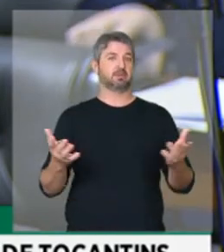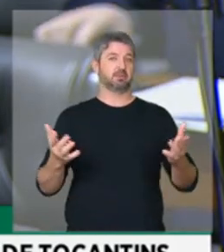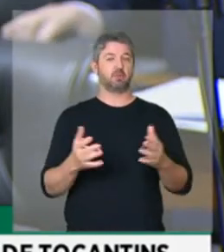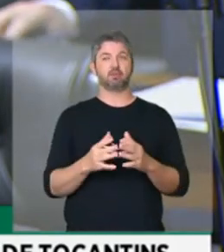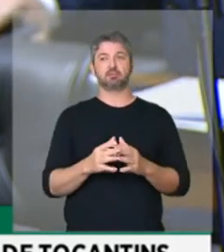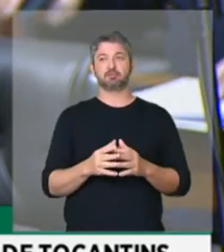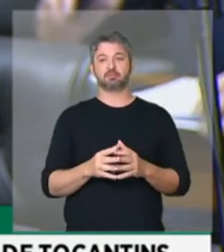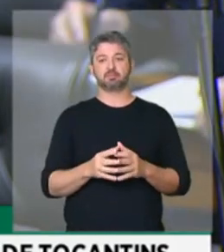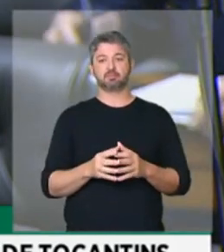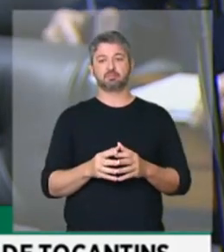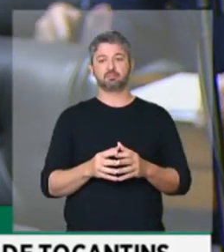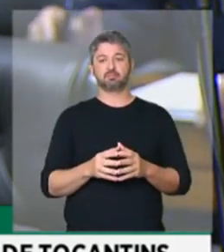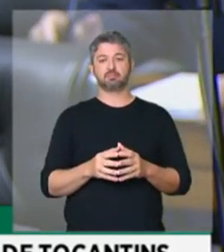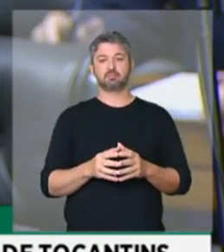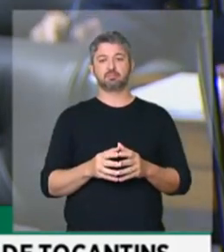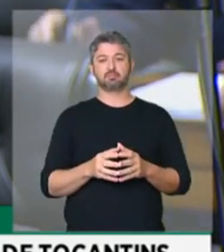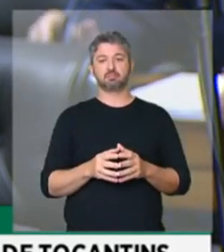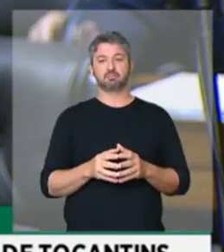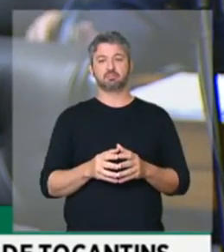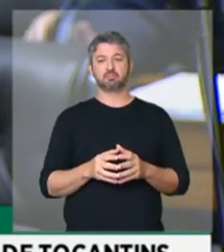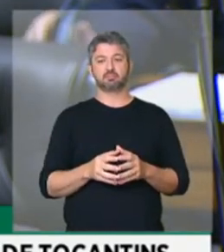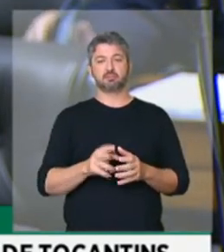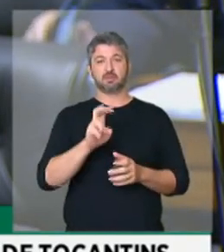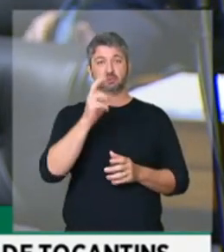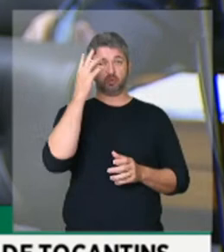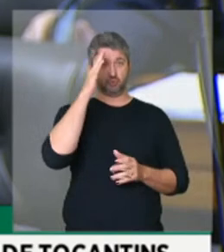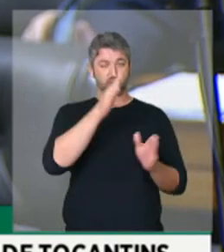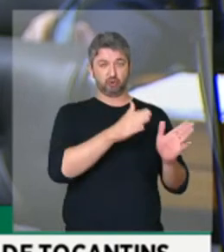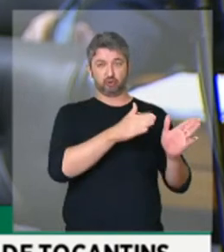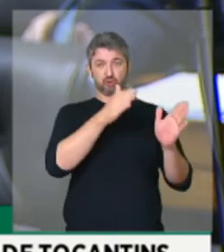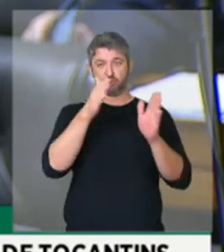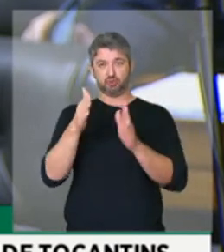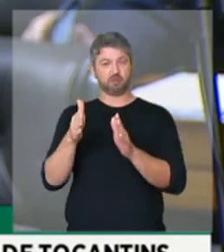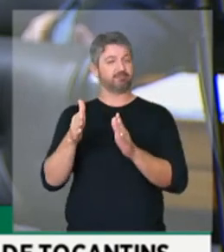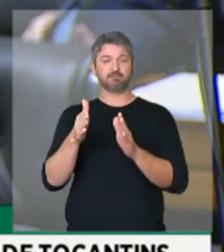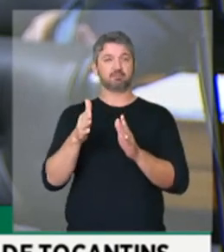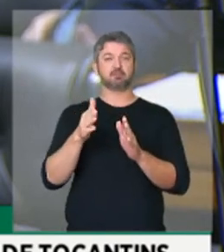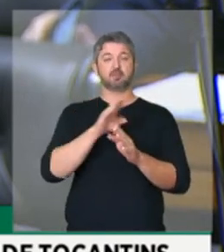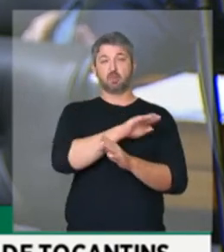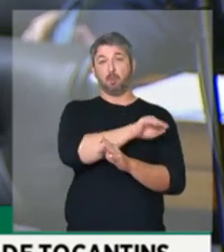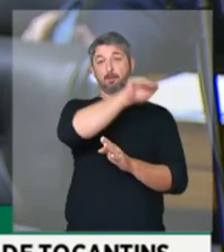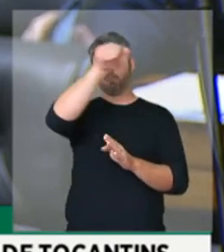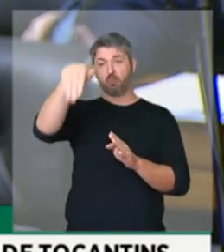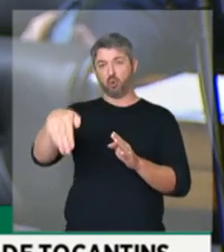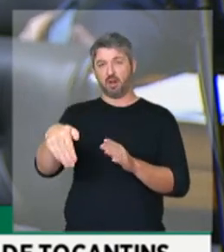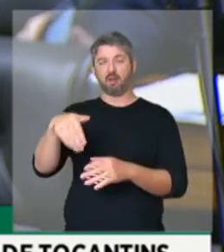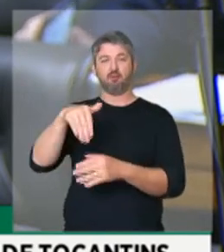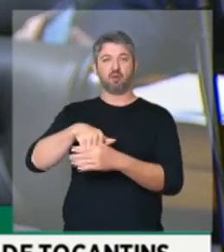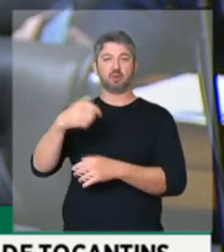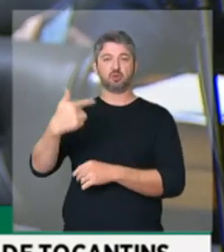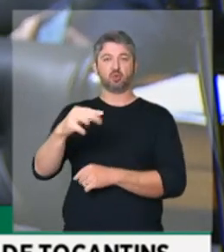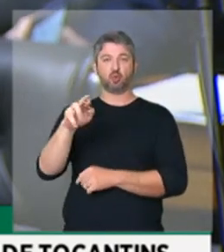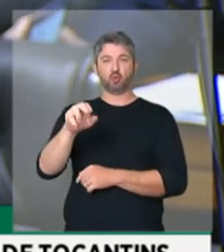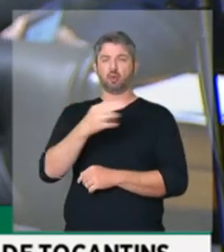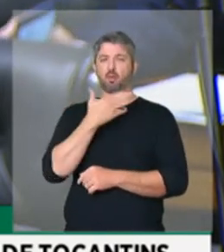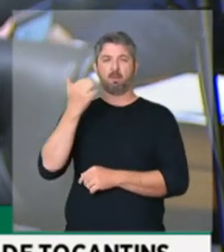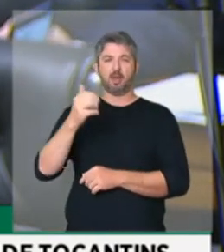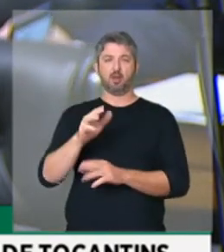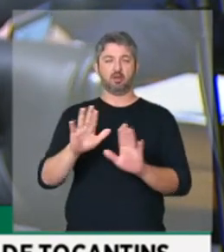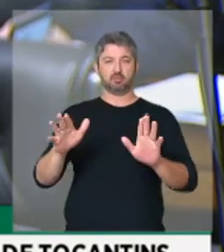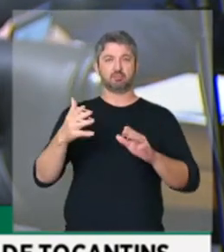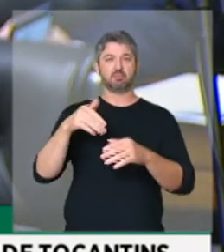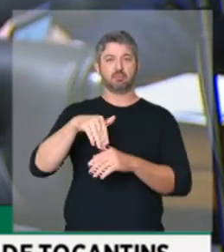mão das 5 sessões, quebrando o interstício, é a melhor saída. Então, por isso, o